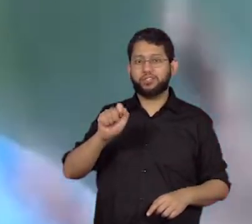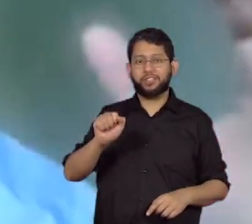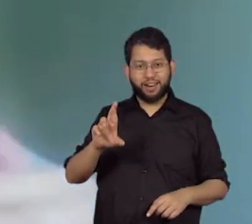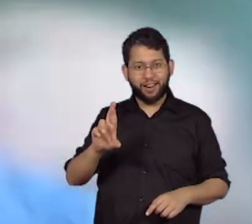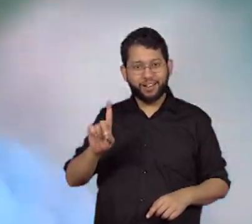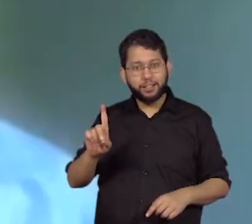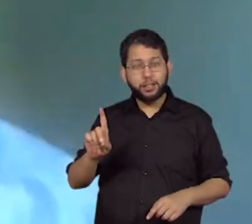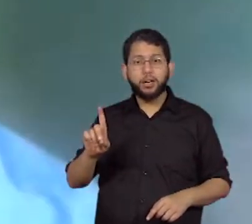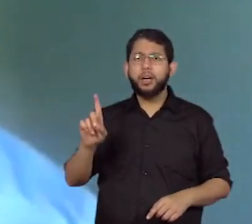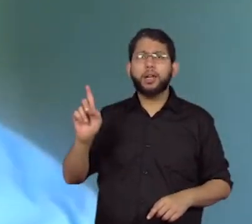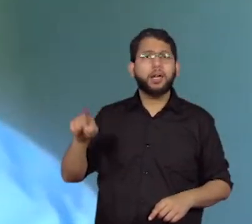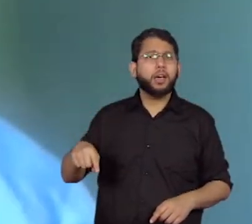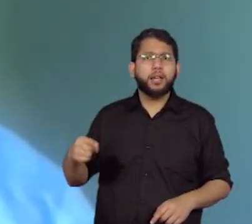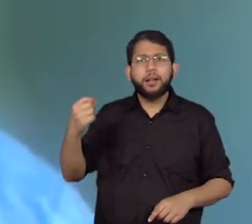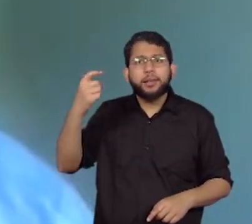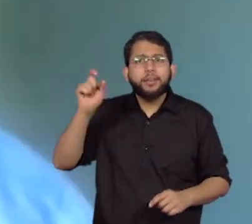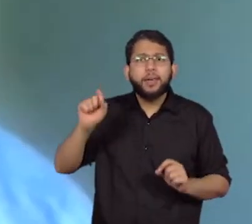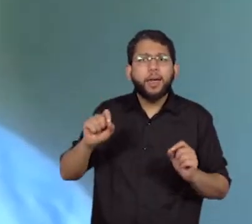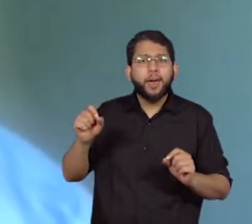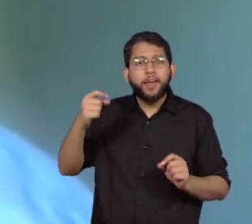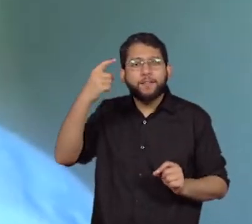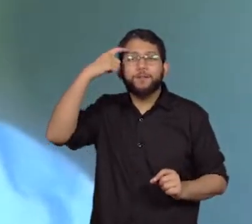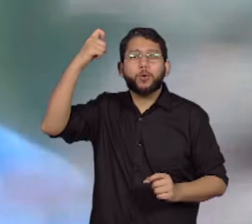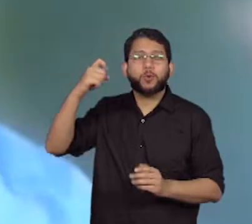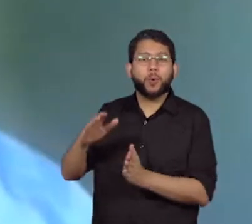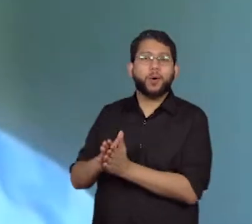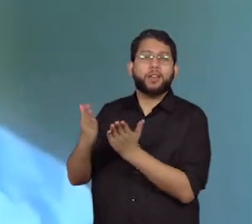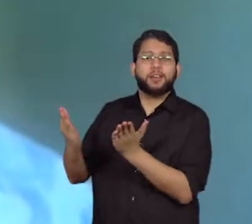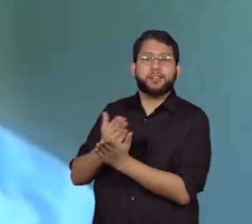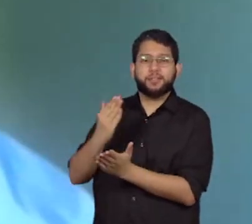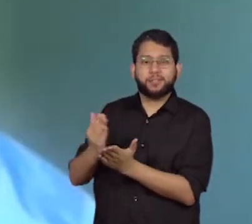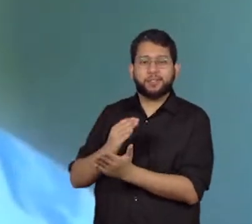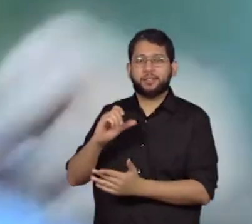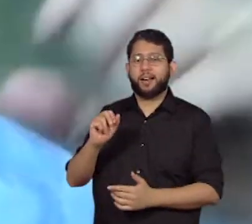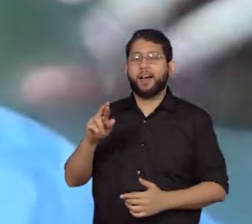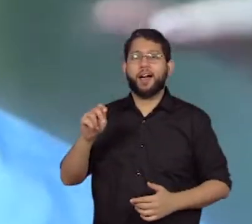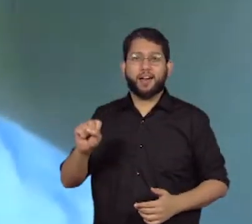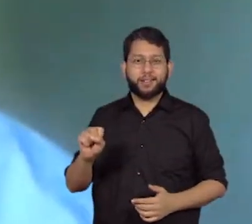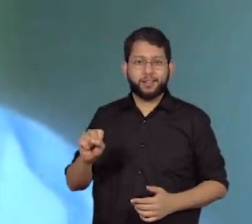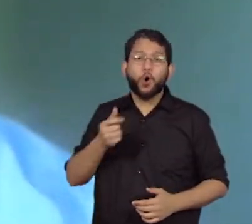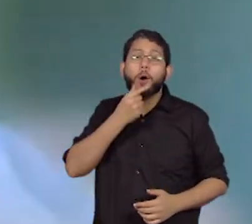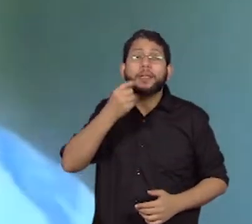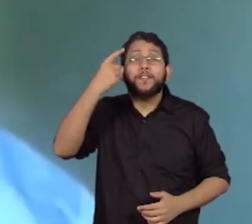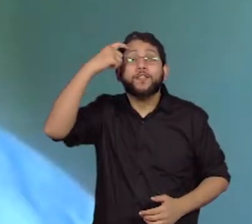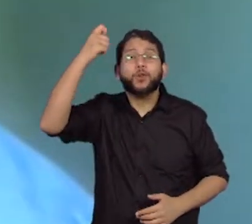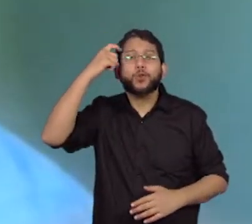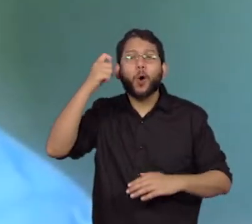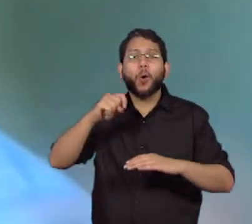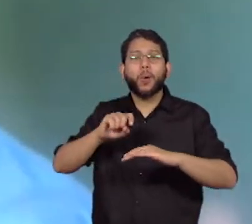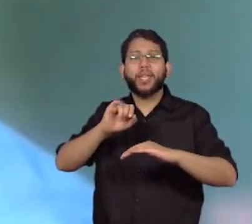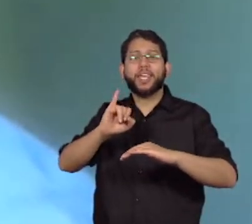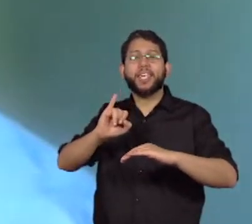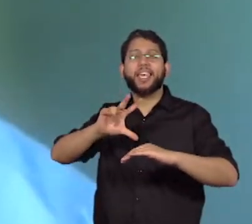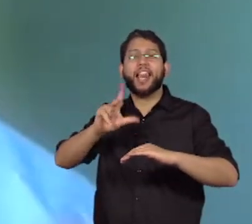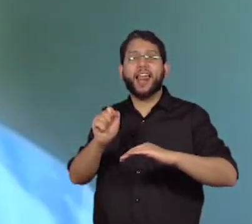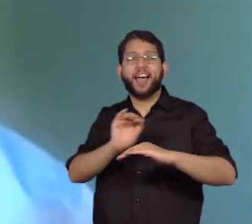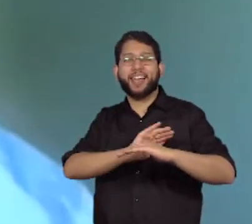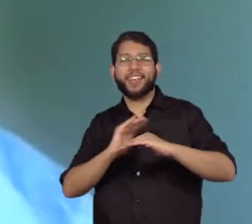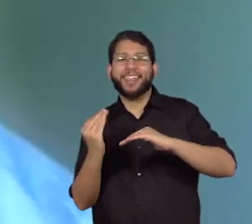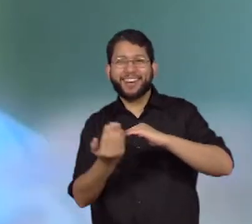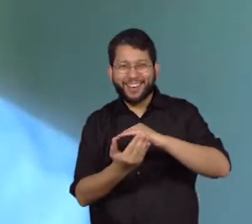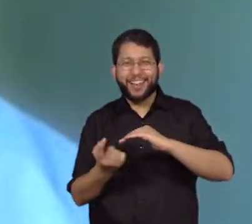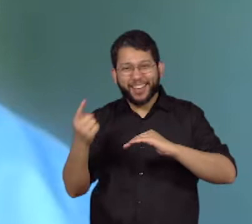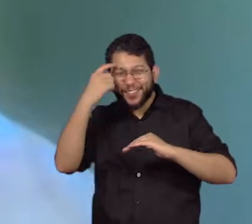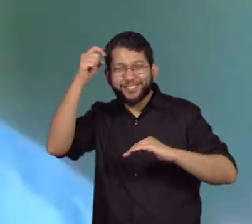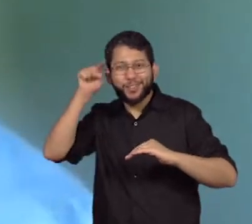que inventou, né, a Caras, o modelo da Caras, criou Ilha de Caras. O Edgardo Martólio sempre